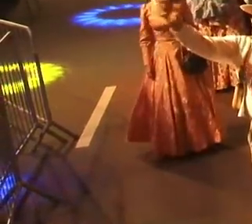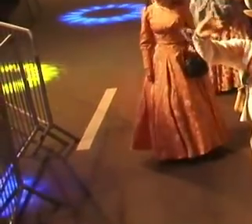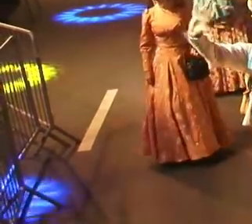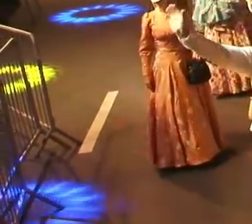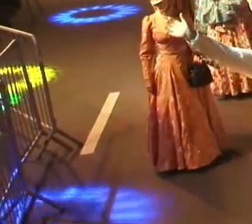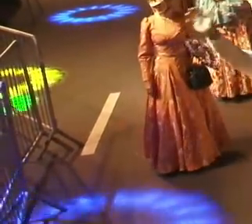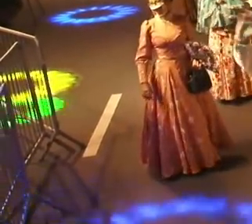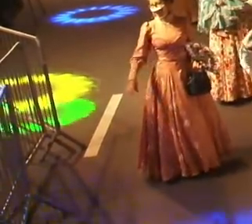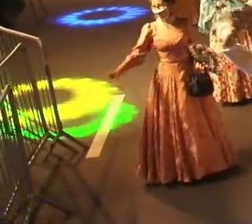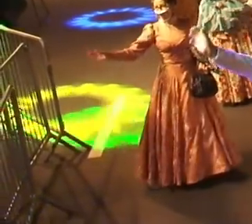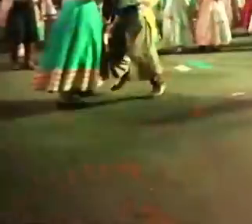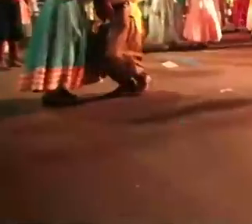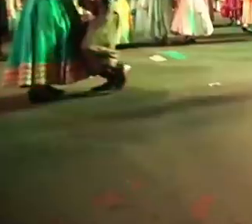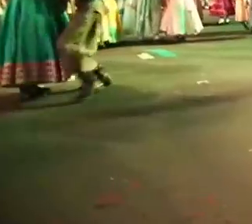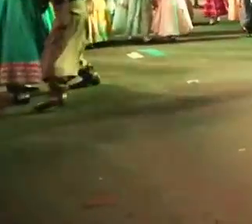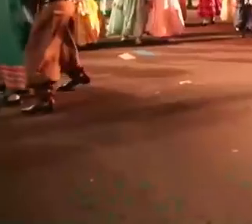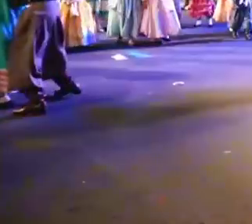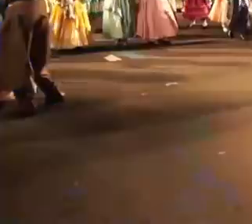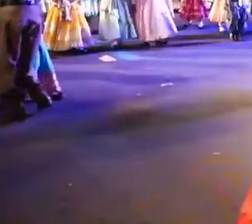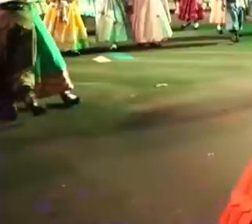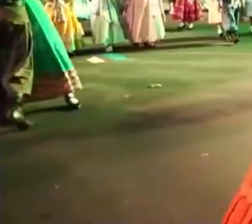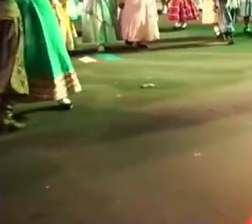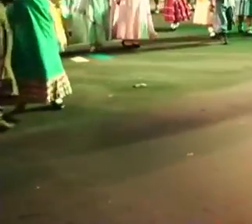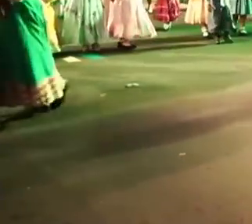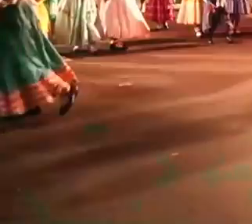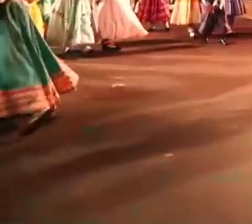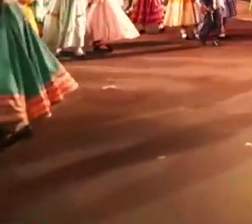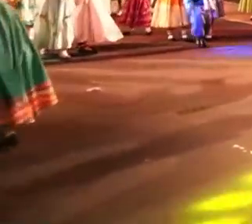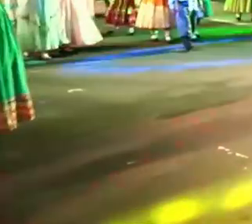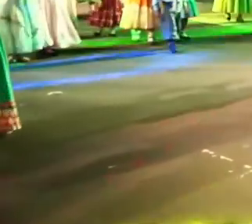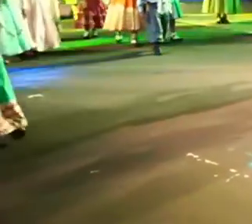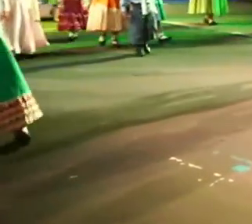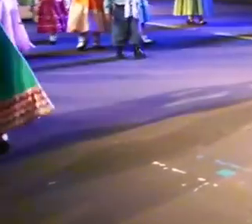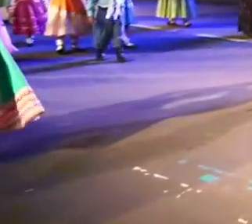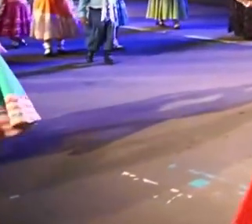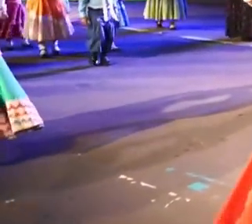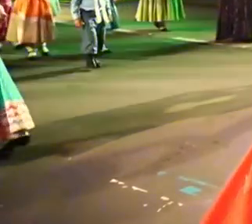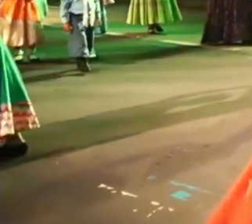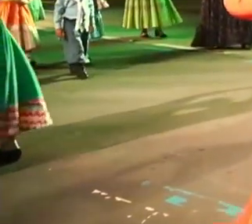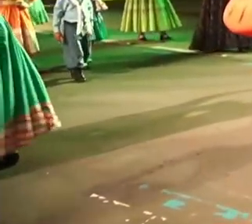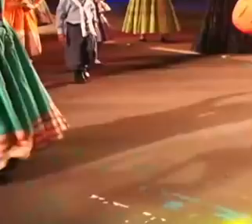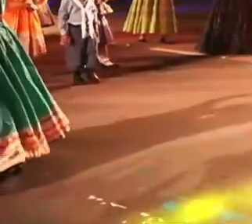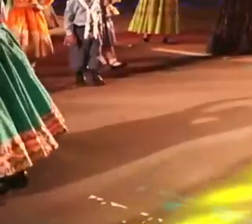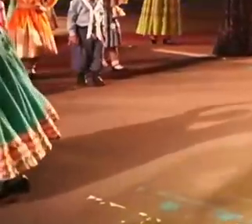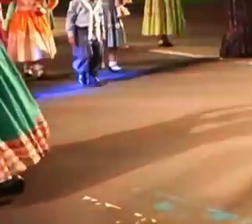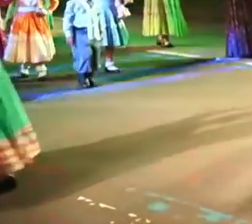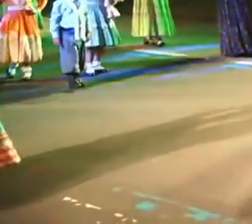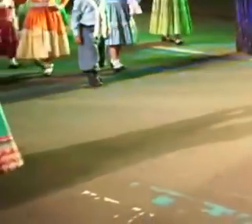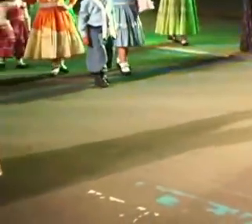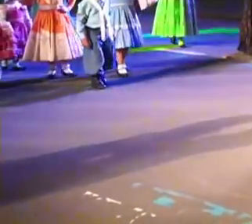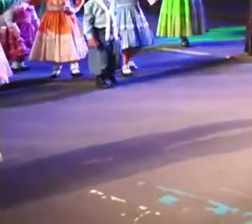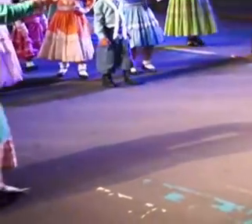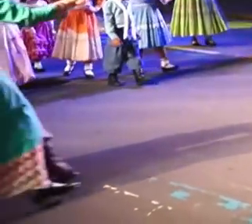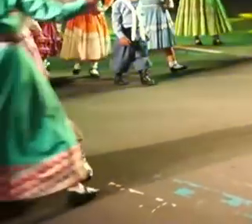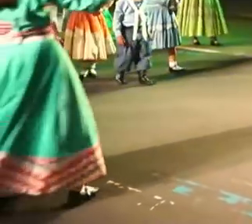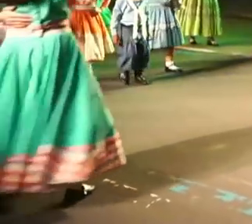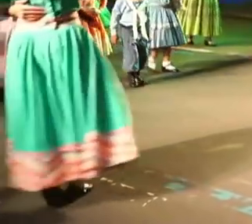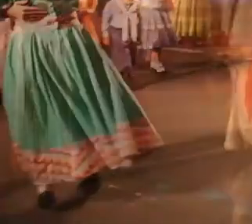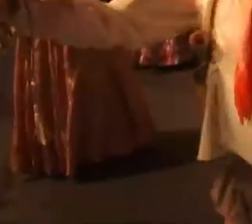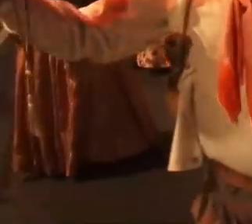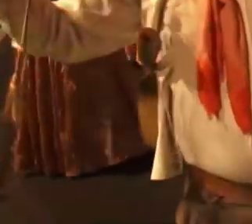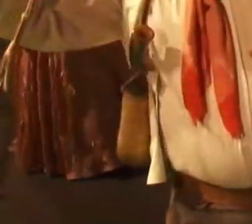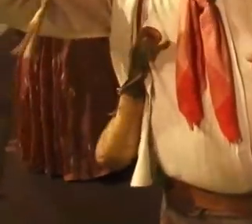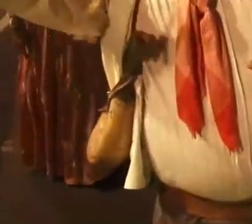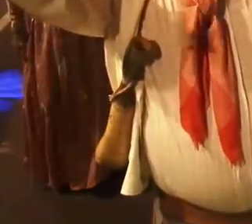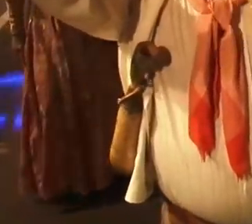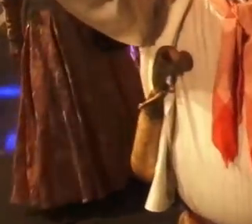Jonas Endres Sevey, Rian Trindade, lindo, parabéns, ainda o mesmo para o